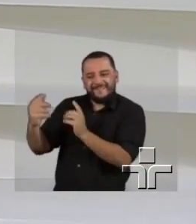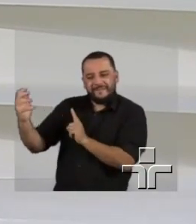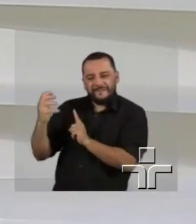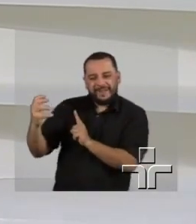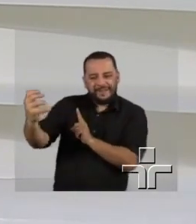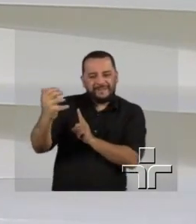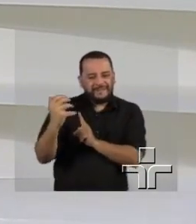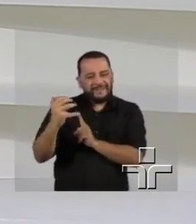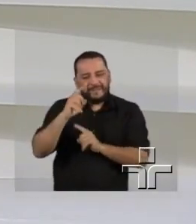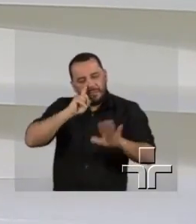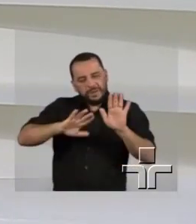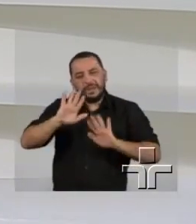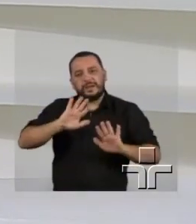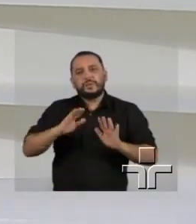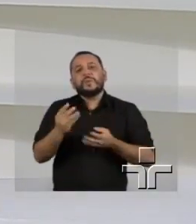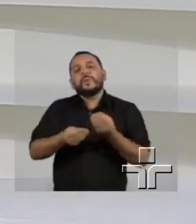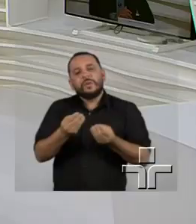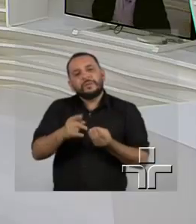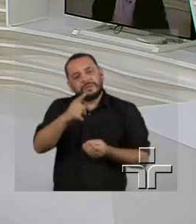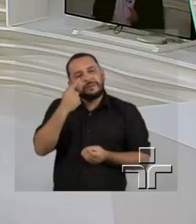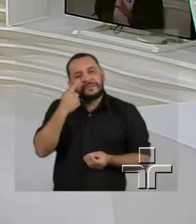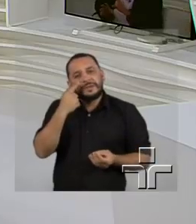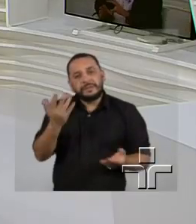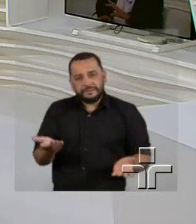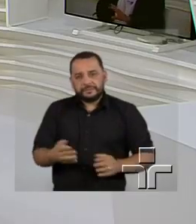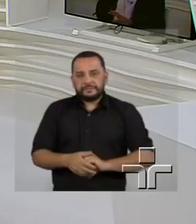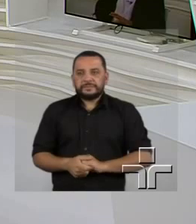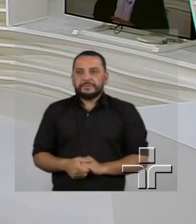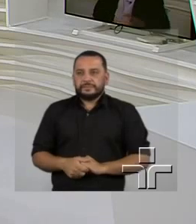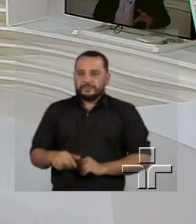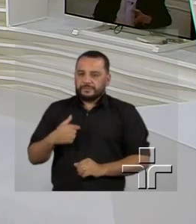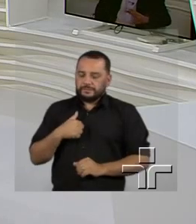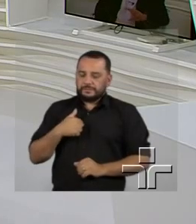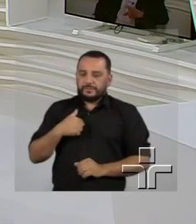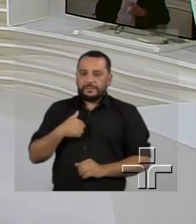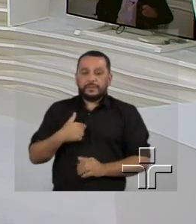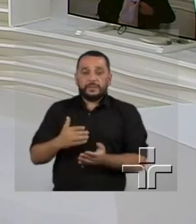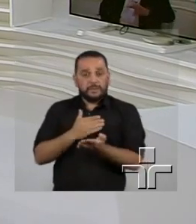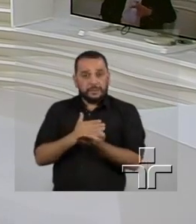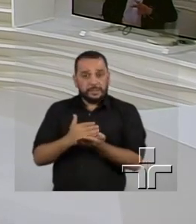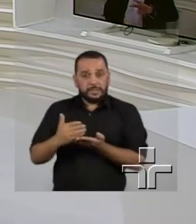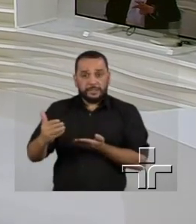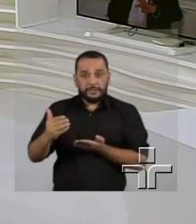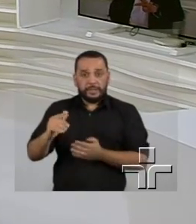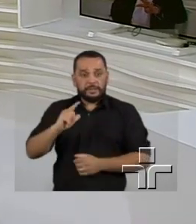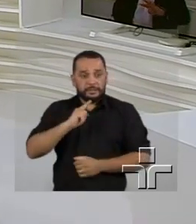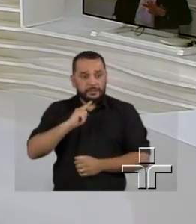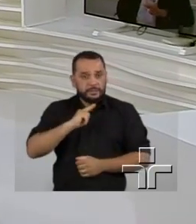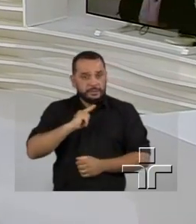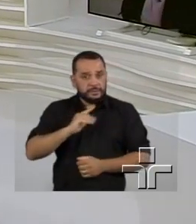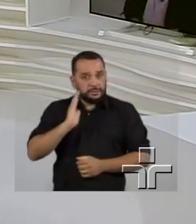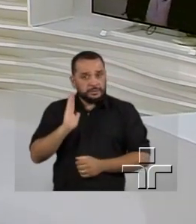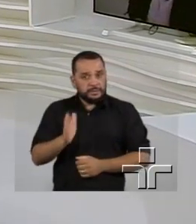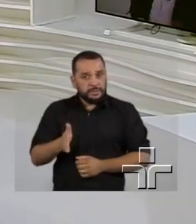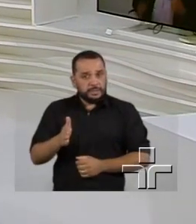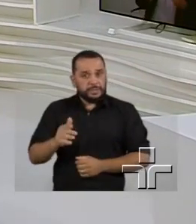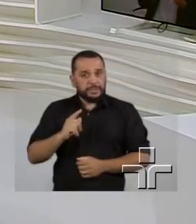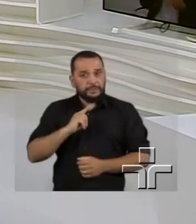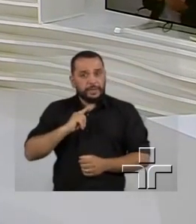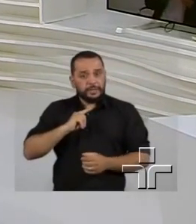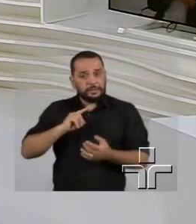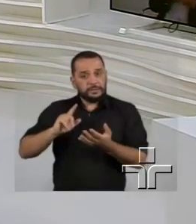uma credibilidade. Tudo isso faz parte do cálculo de poder que vocês estudam nas Forças Armadas. Um desses ativos que o